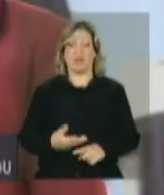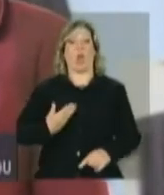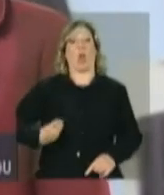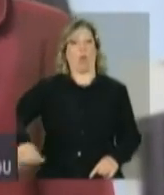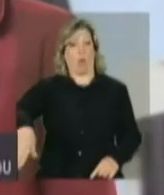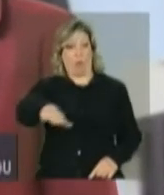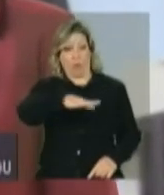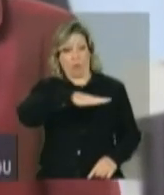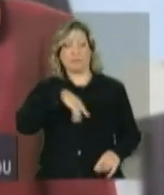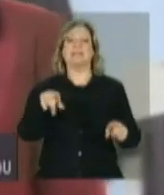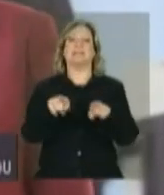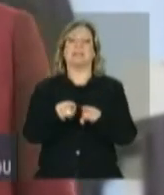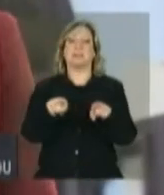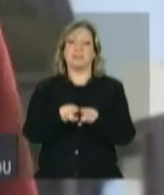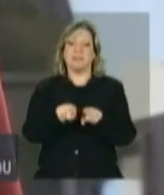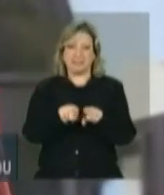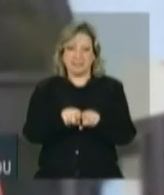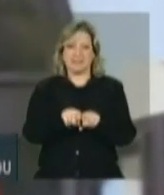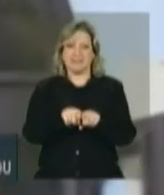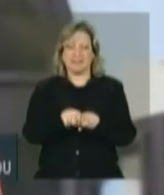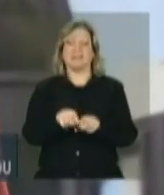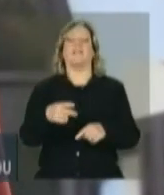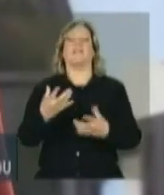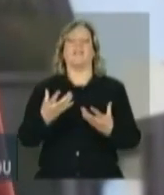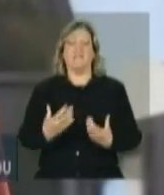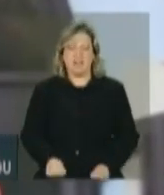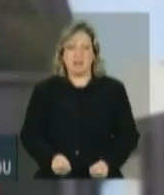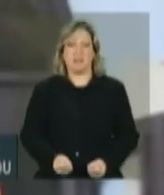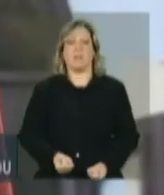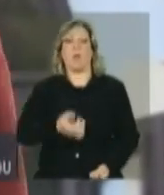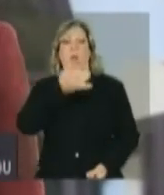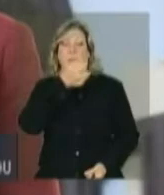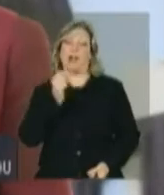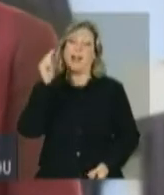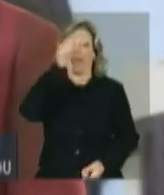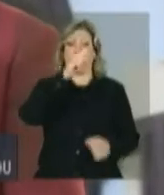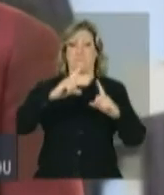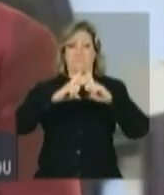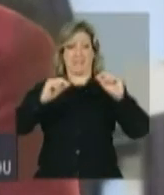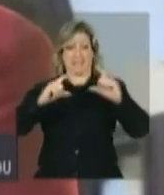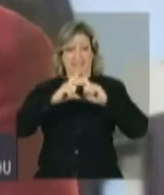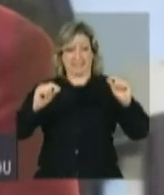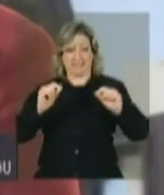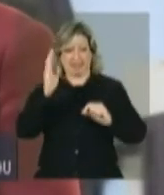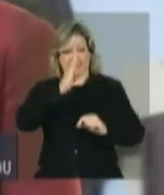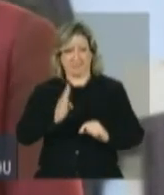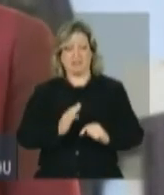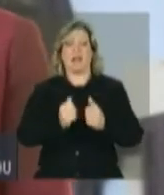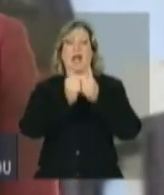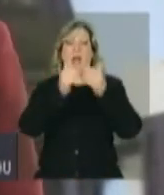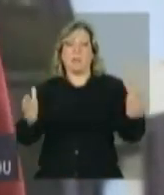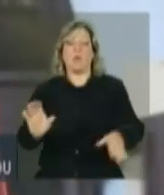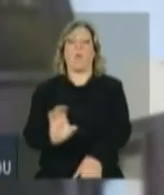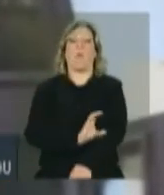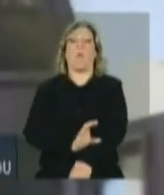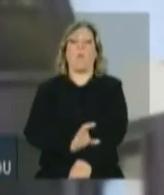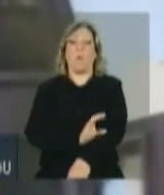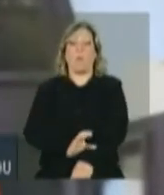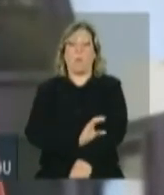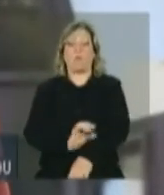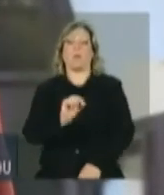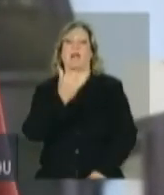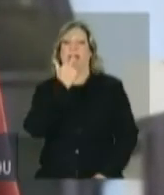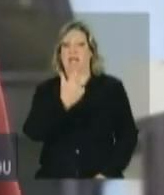nós também iremos propor em Brasília a abertura de um curso